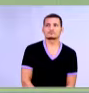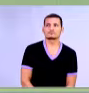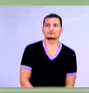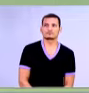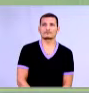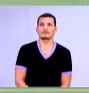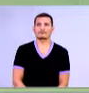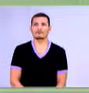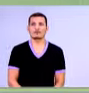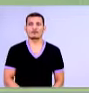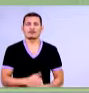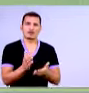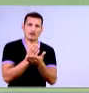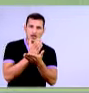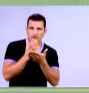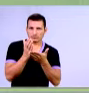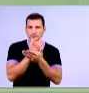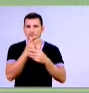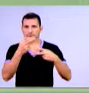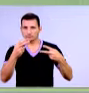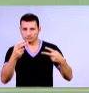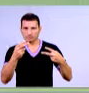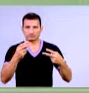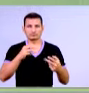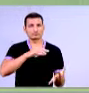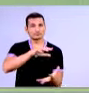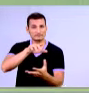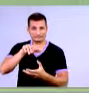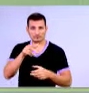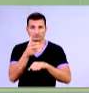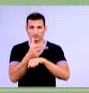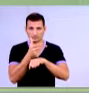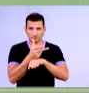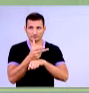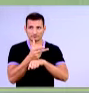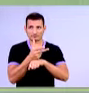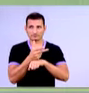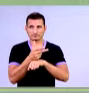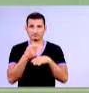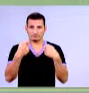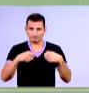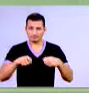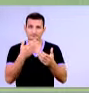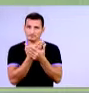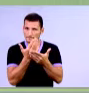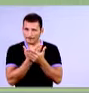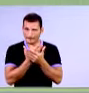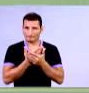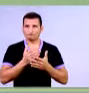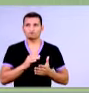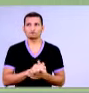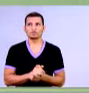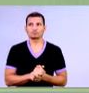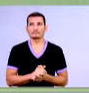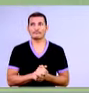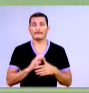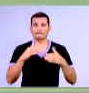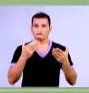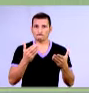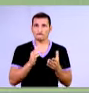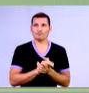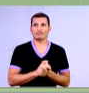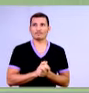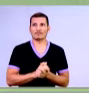Alguns requisitos do universo multimídia é preciso que nós estudemos eles, né? Então, na visão de